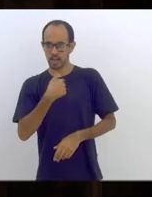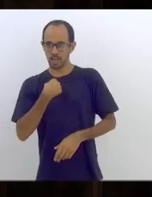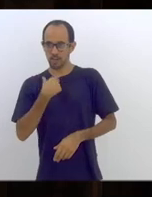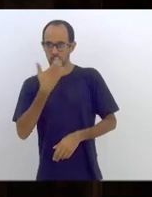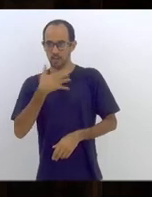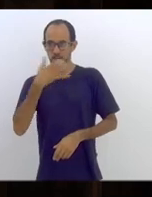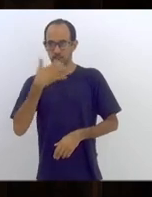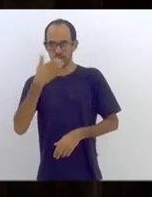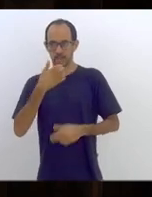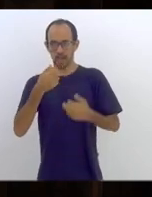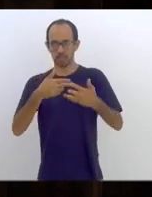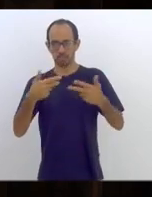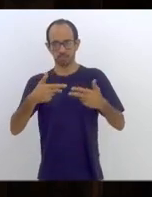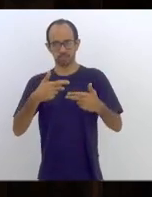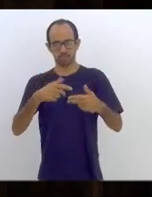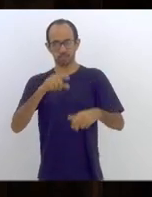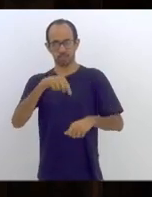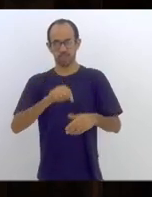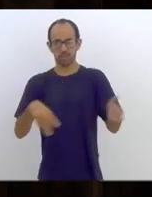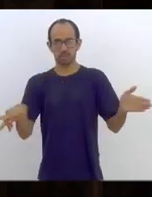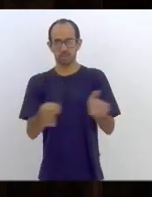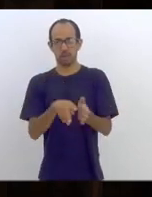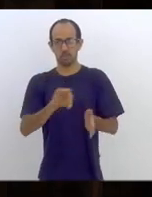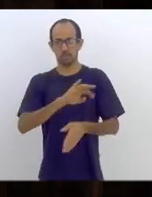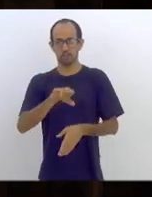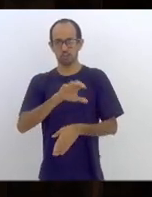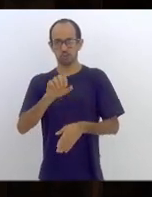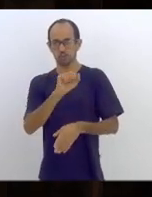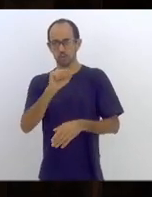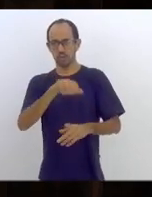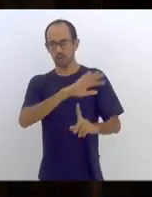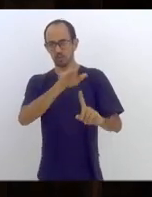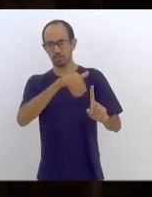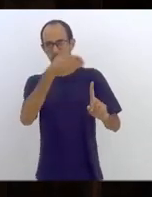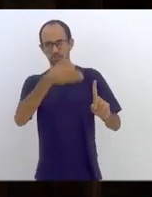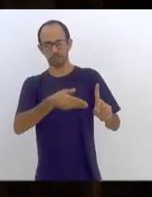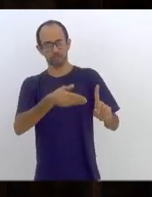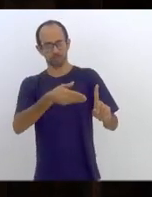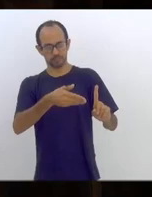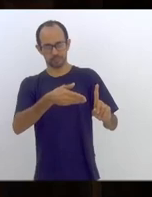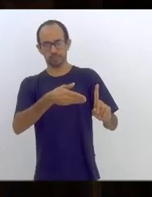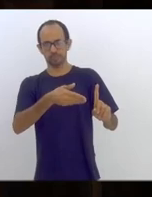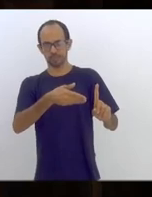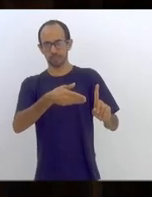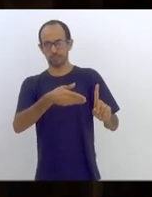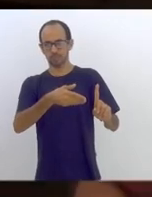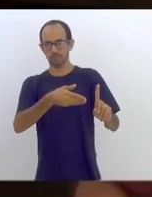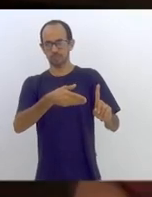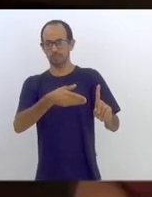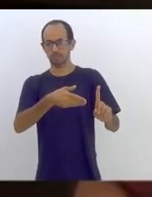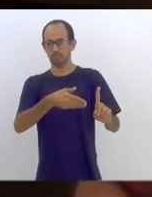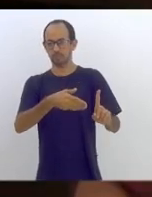que é o Unidos da Tijuca, fez a homenagem à epopeia dos insubmissos malês.